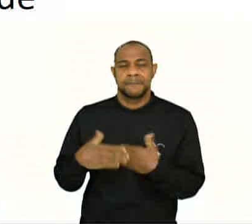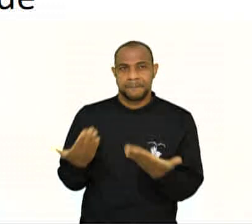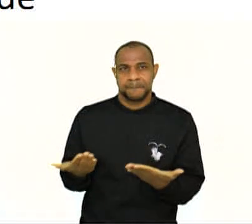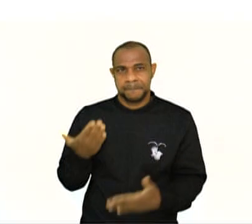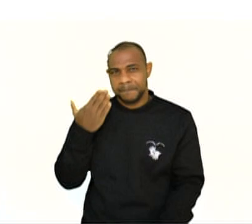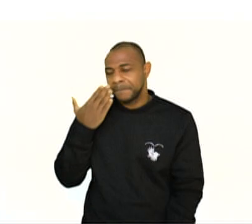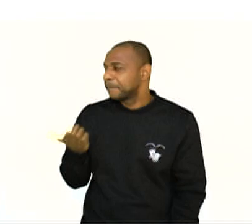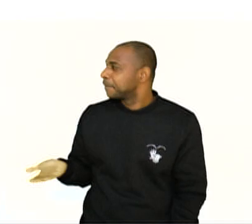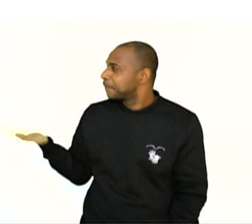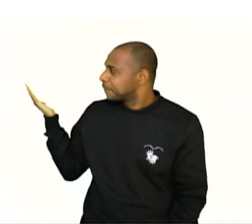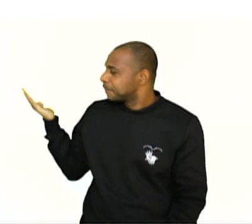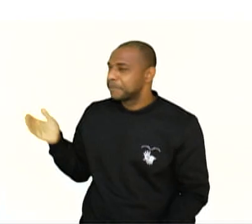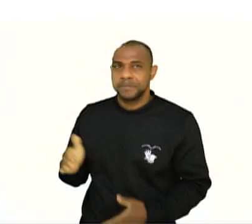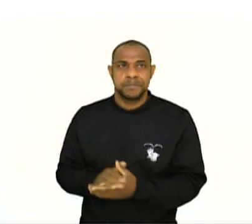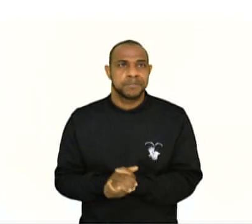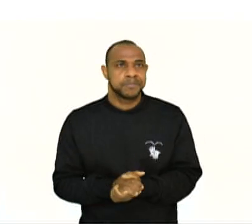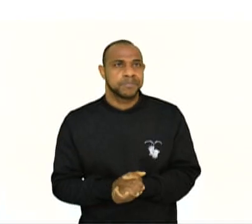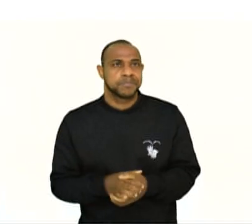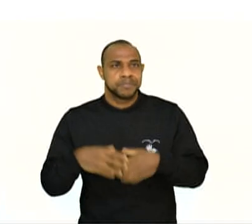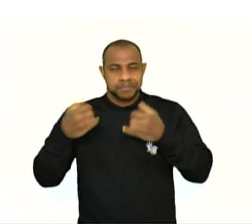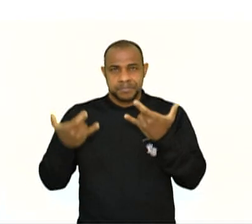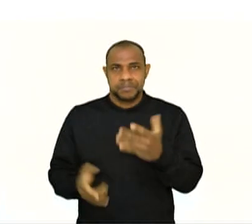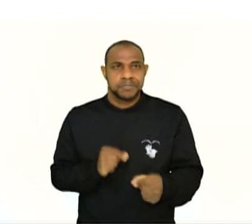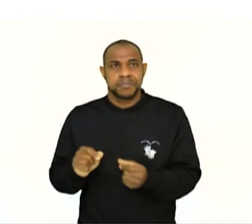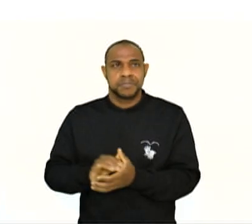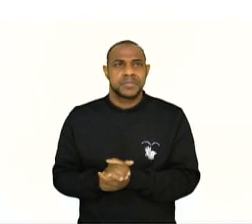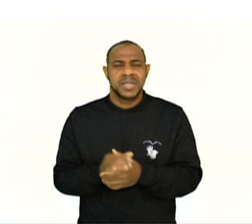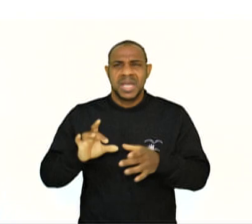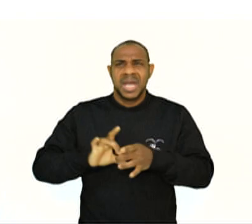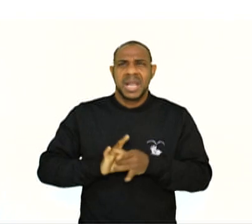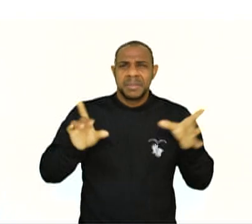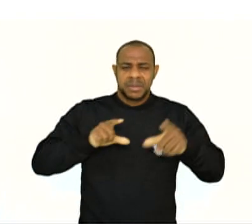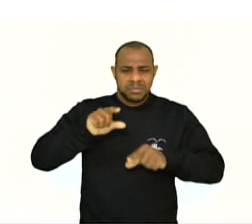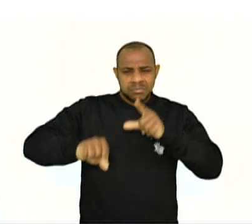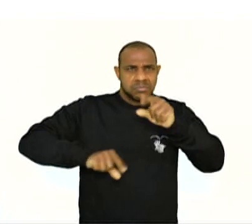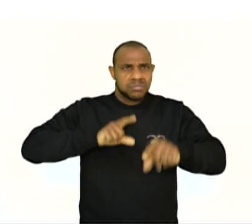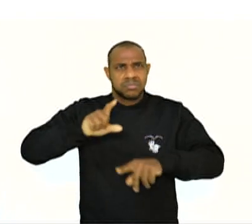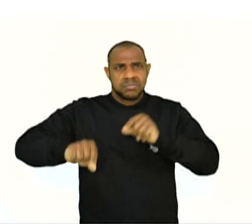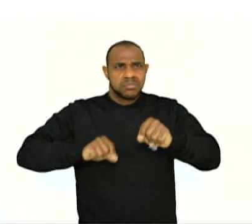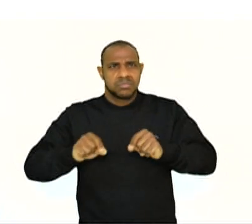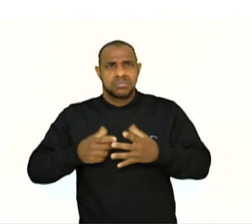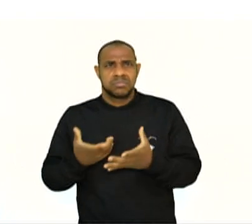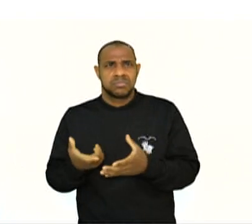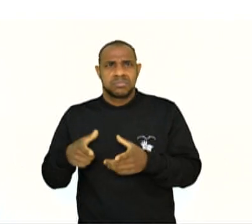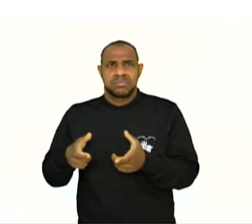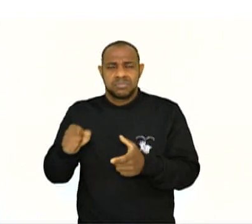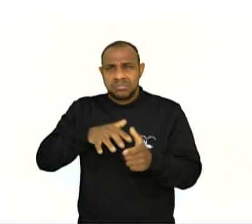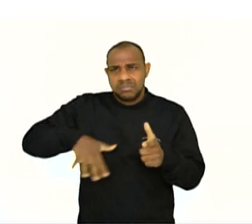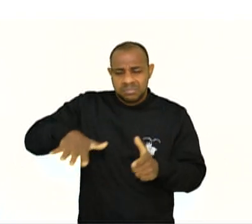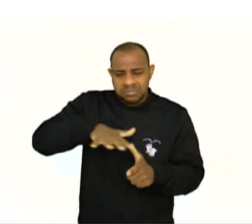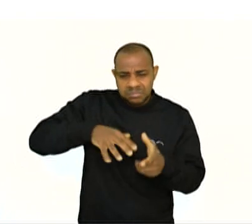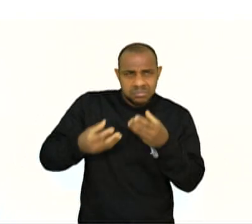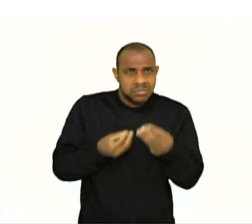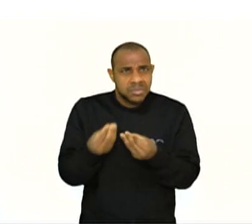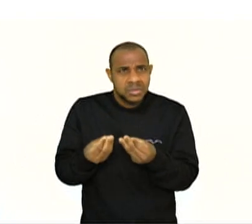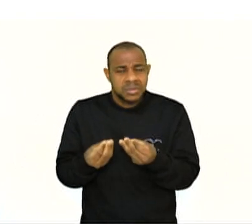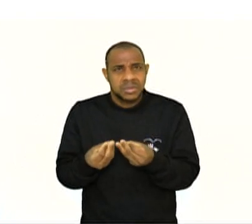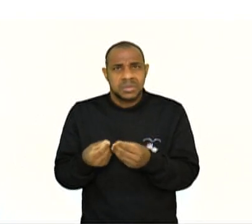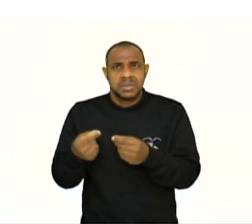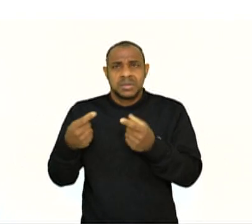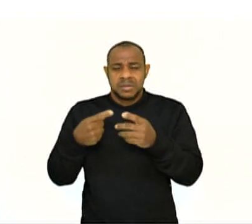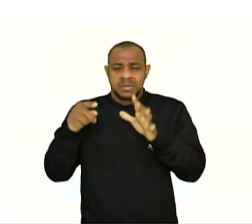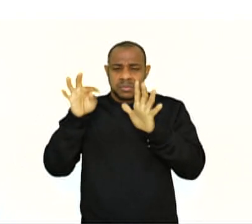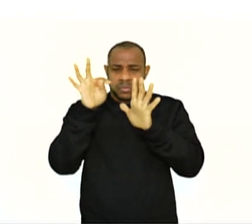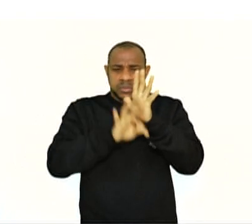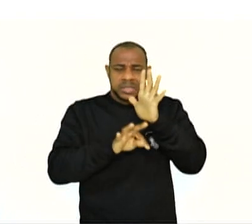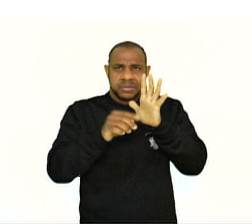do Esclarecimento. E diz a questão: a liberdade de escolha na civilização ocidental, de acordo com a análise do texto,